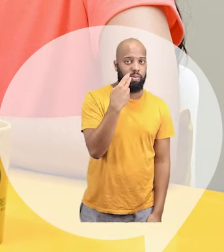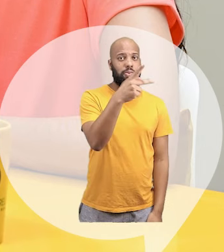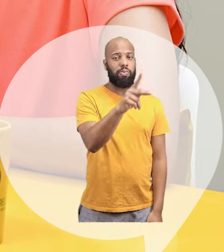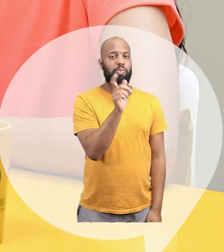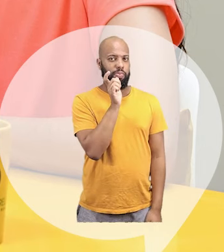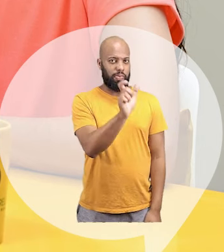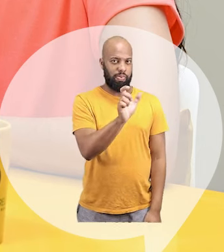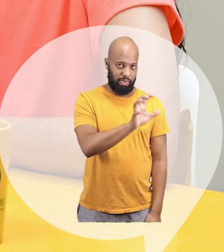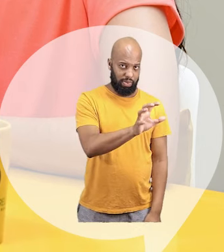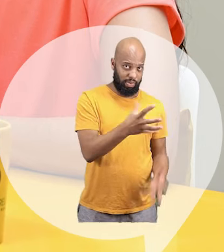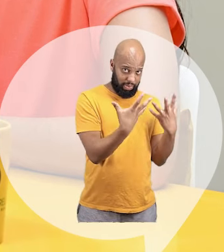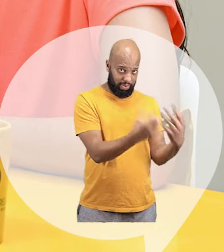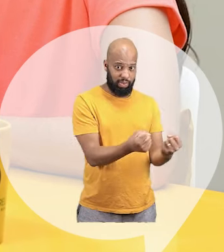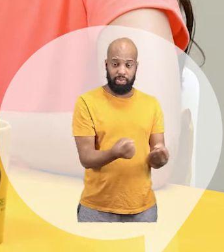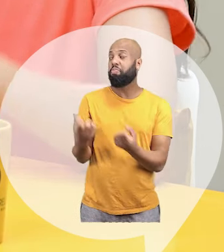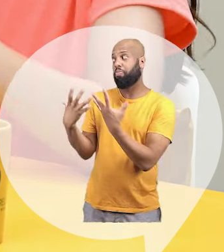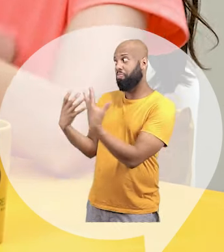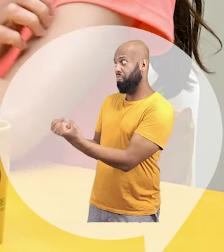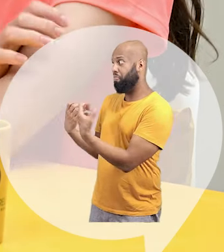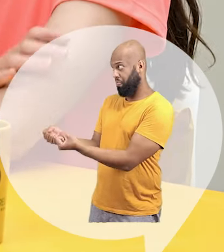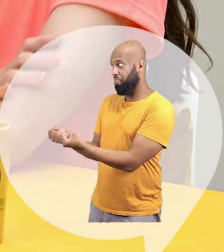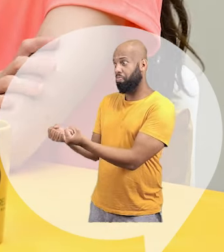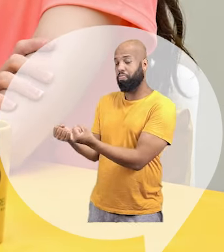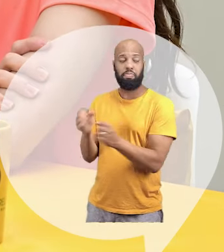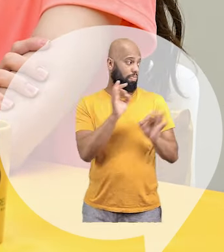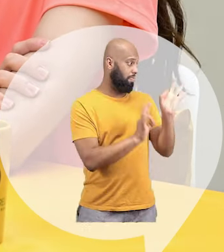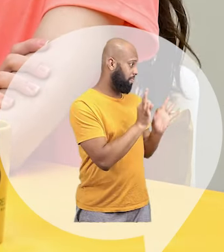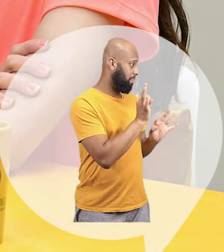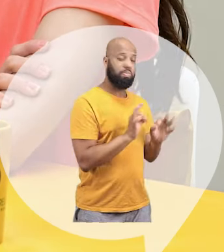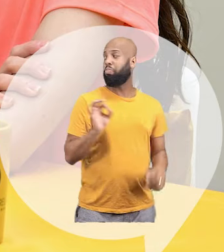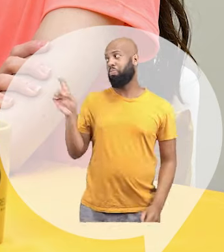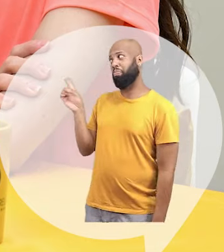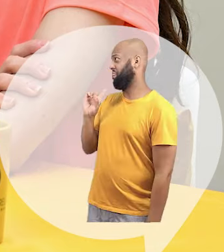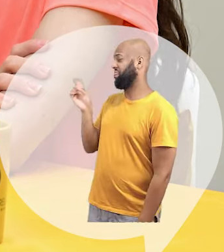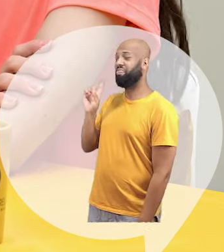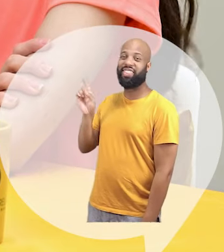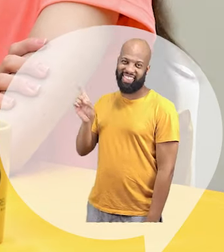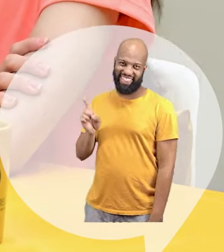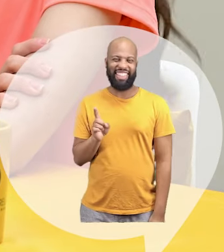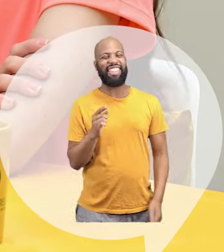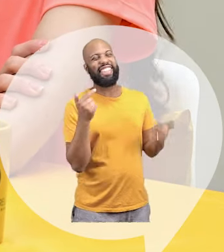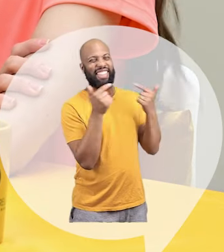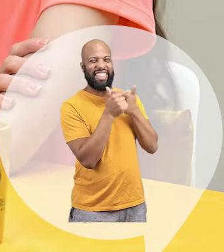a experiência de vocês com essa palavra vocês com certeza está preparado